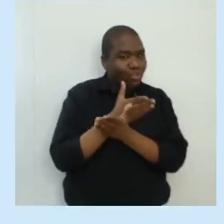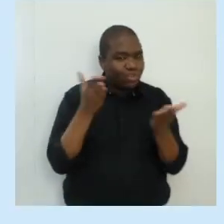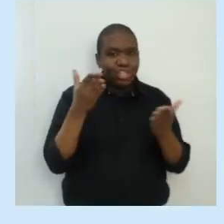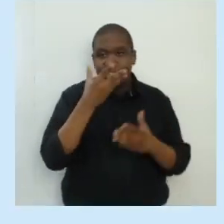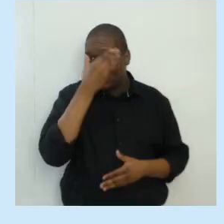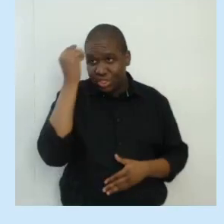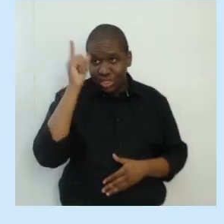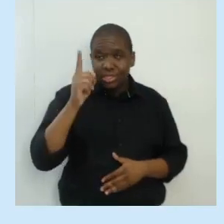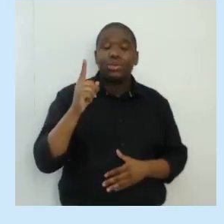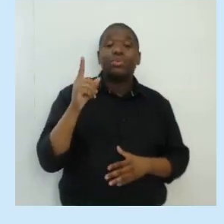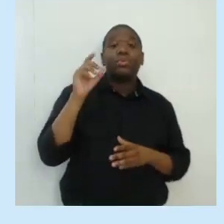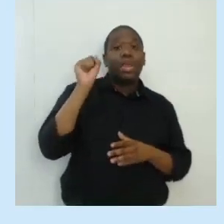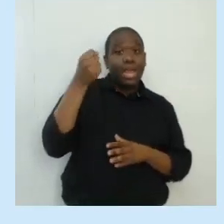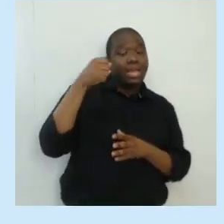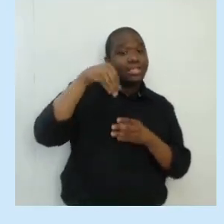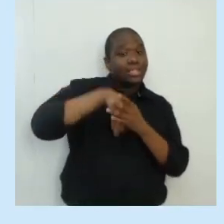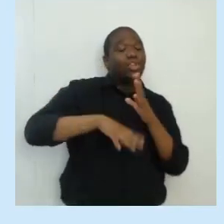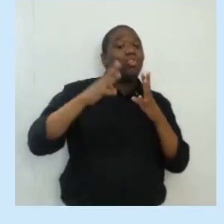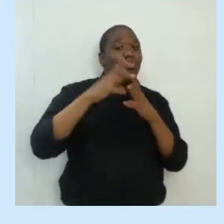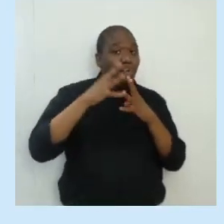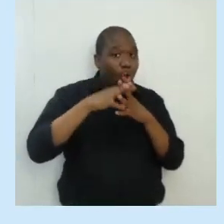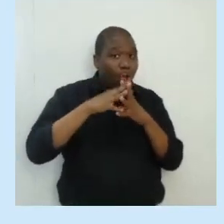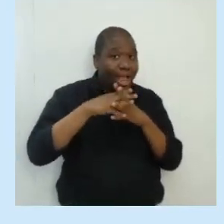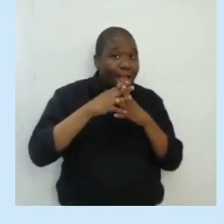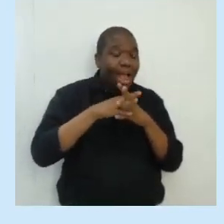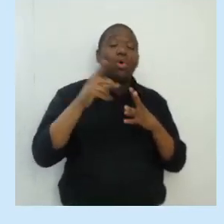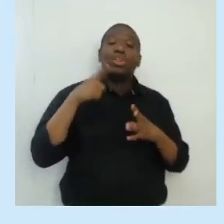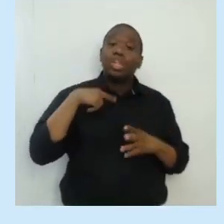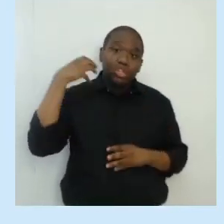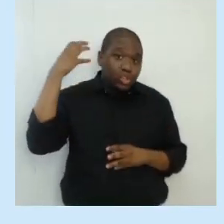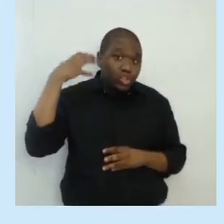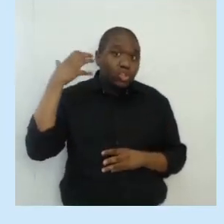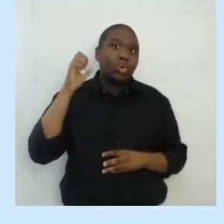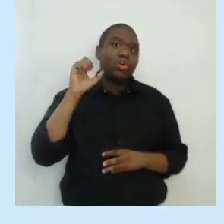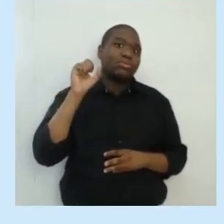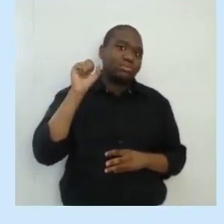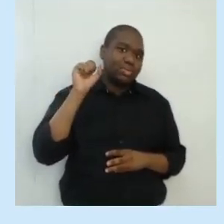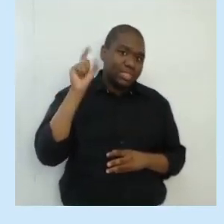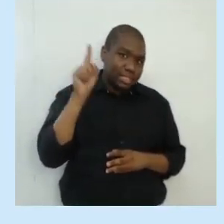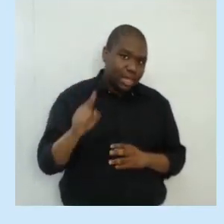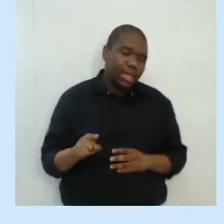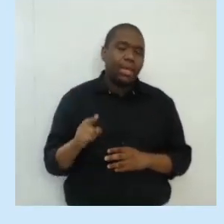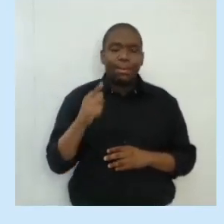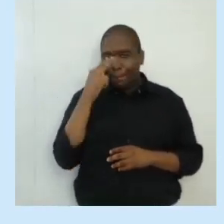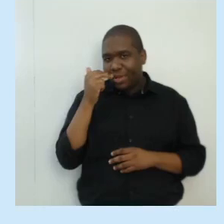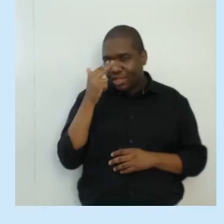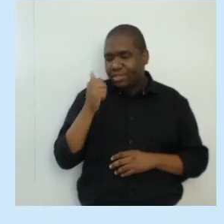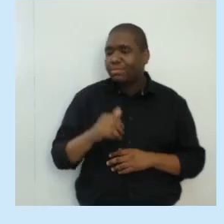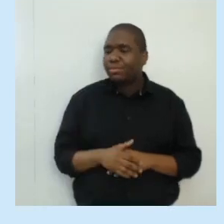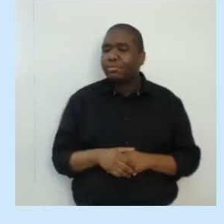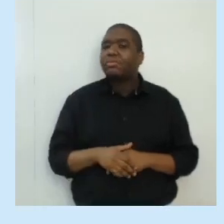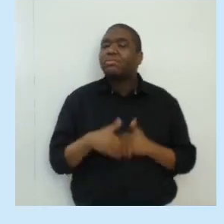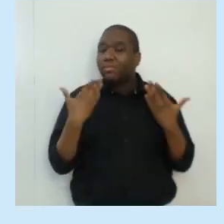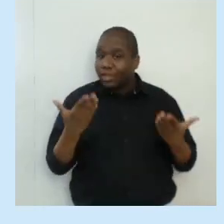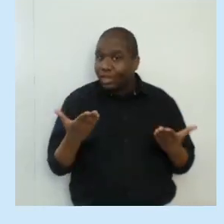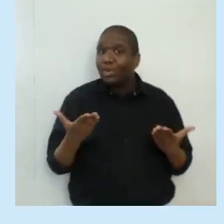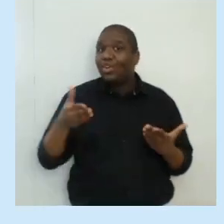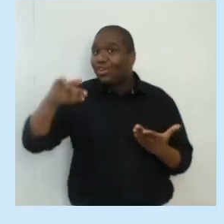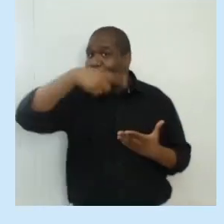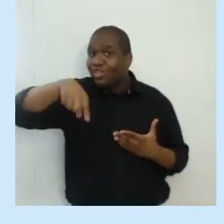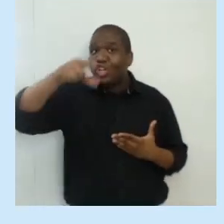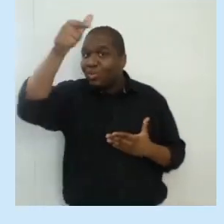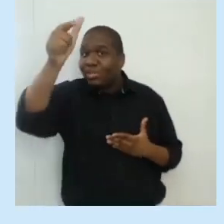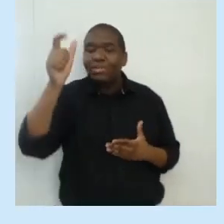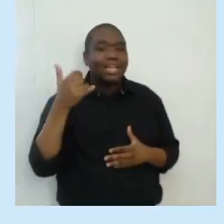entre vogais vai ter o som de Z. Então, quando vocês estiverem escrevendo e não tiverem a possibilidade de um corretor